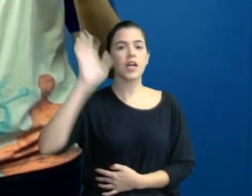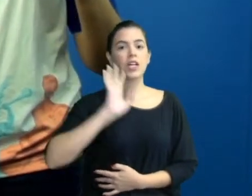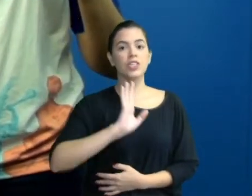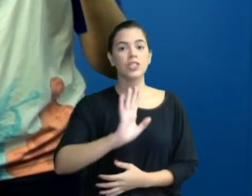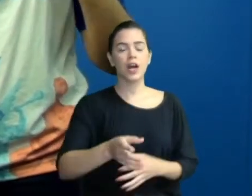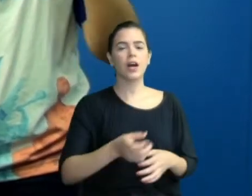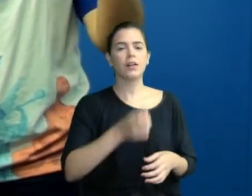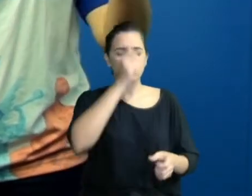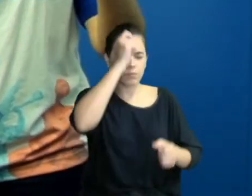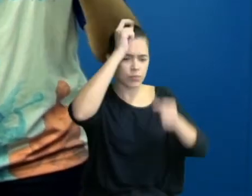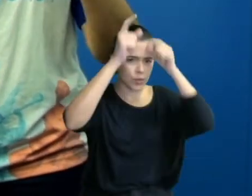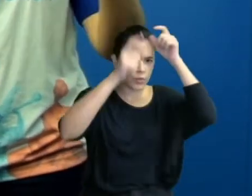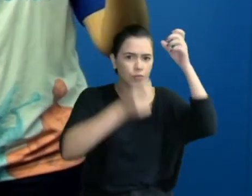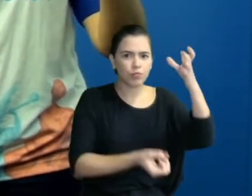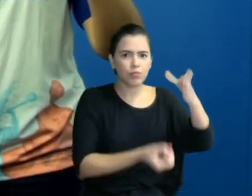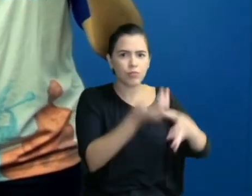inventado